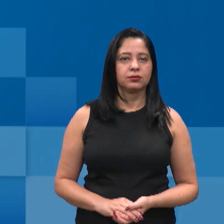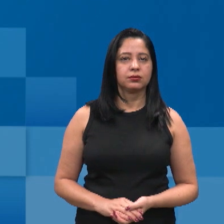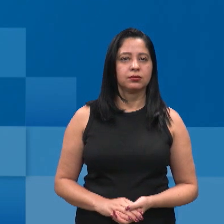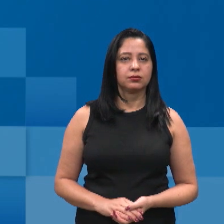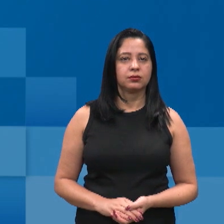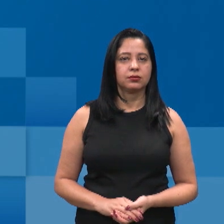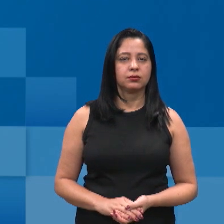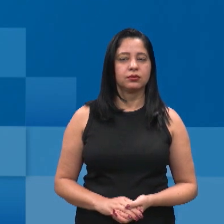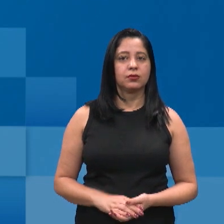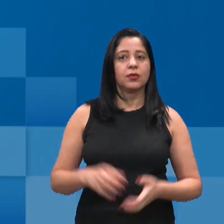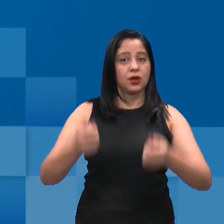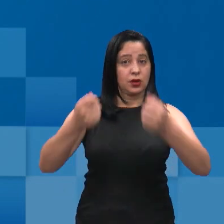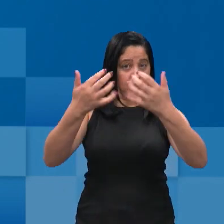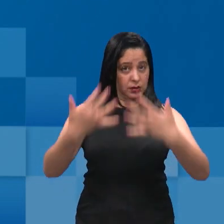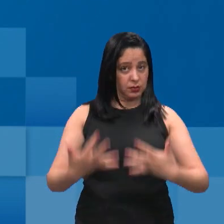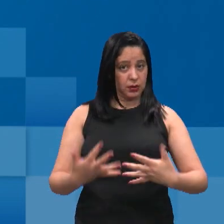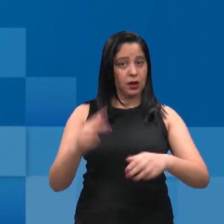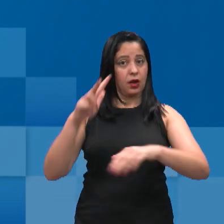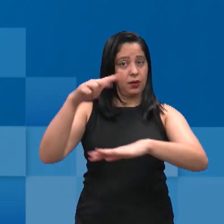Justificativa de votação.